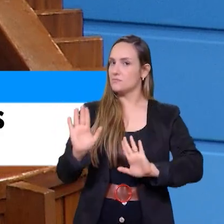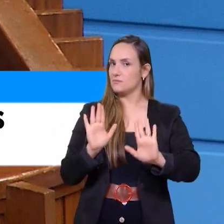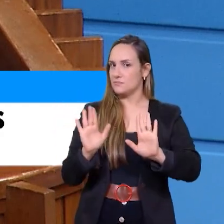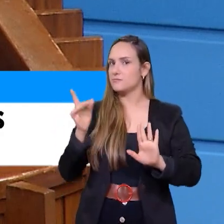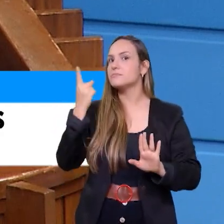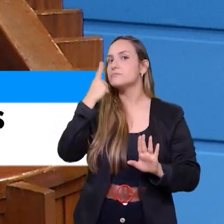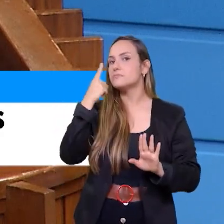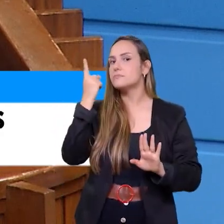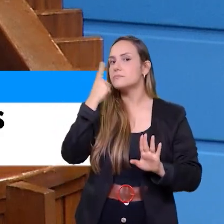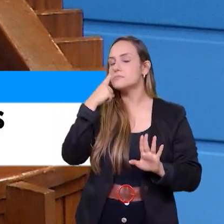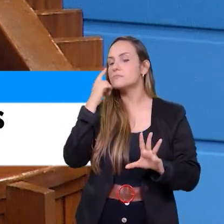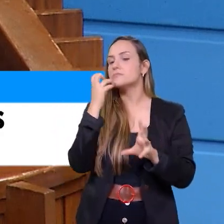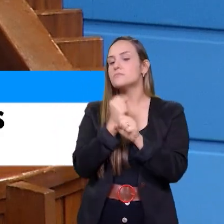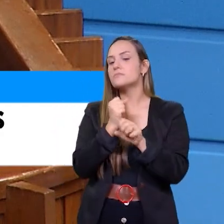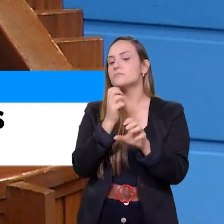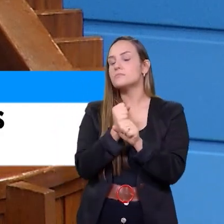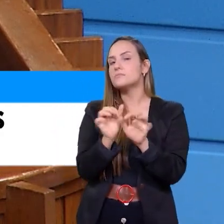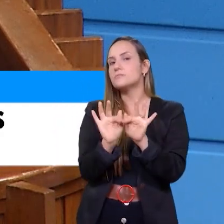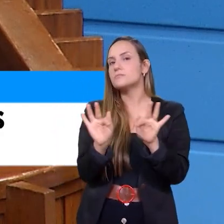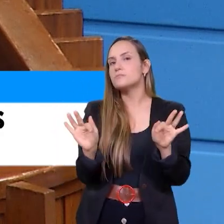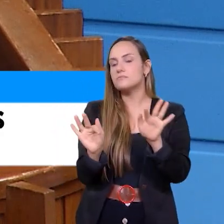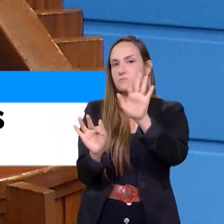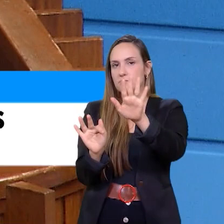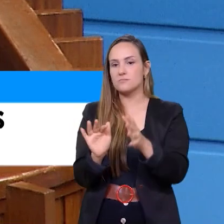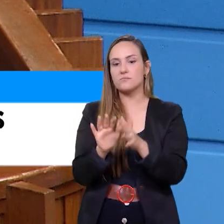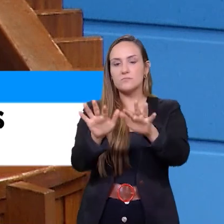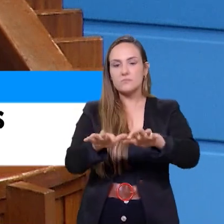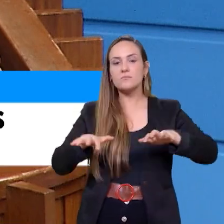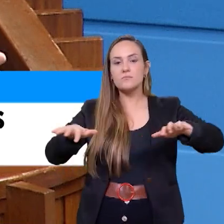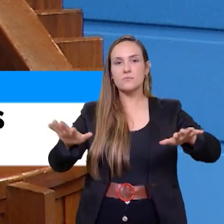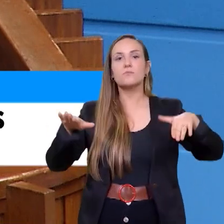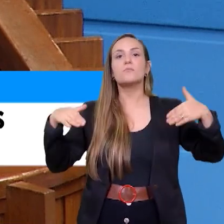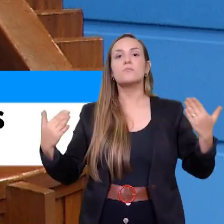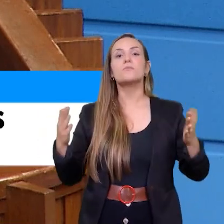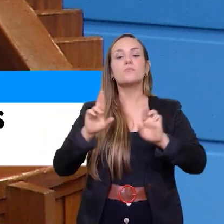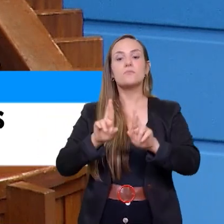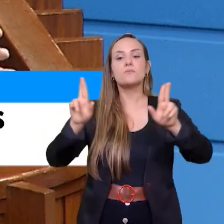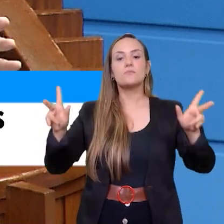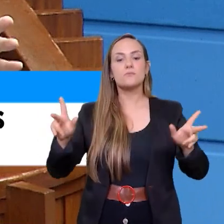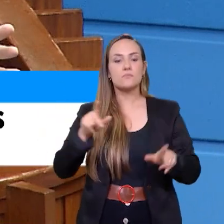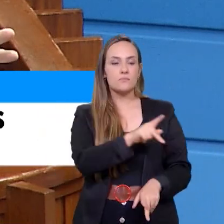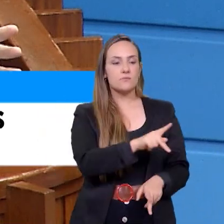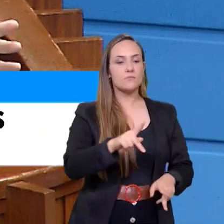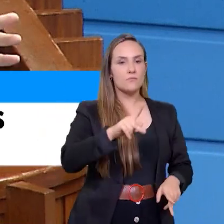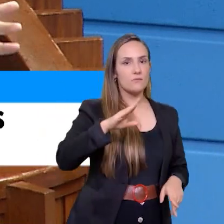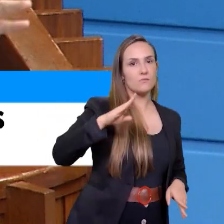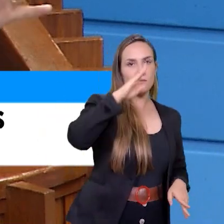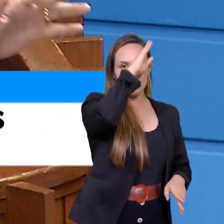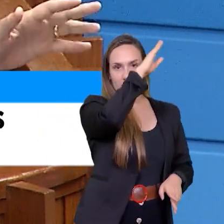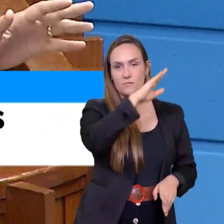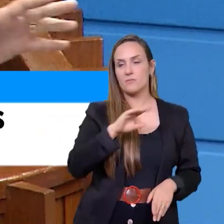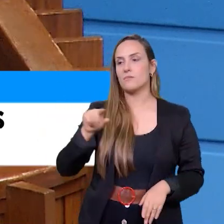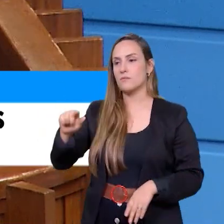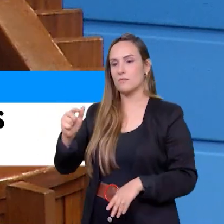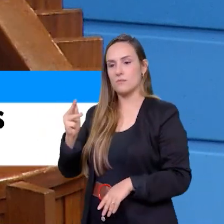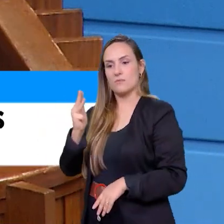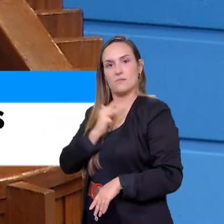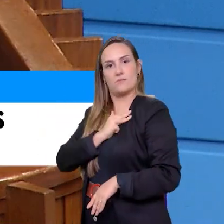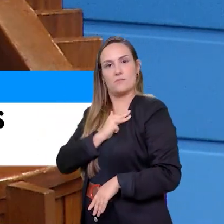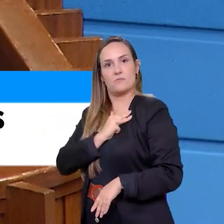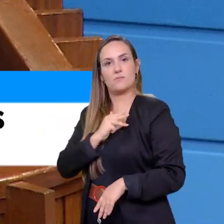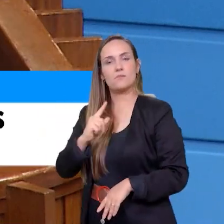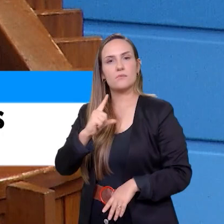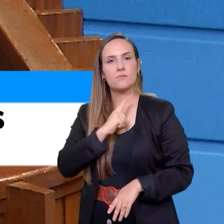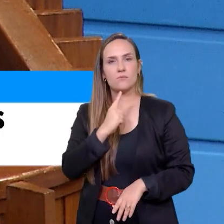Vamos fazer uma conta simples aqui comigo. A diferença entre o presidente Bolsonaro e o